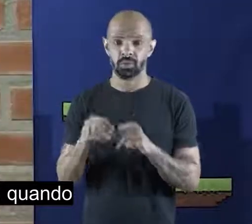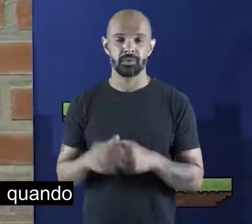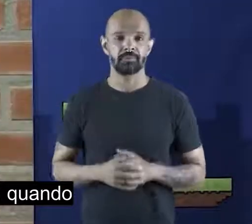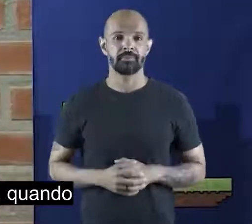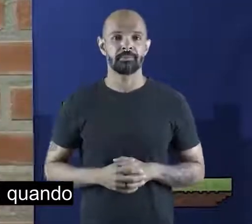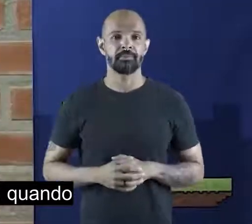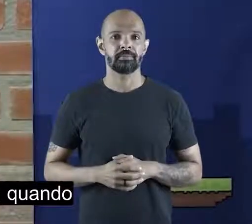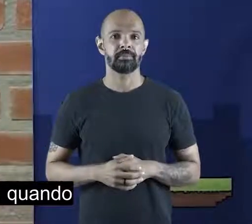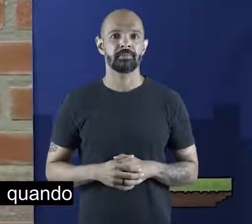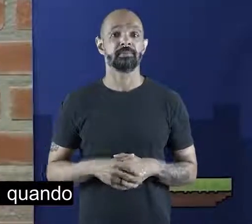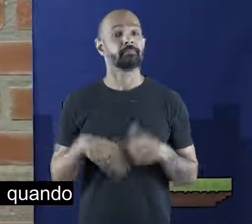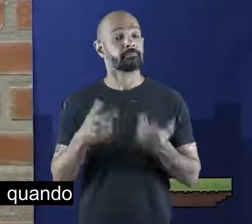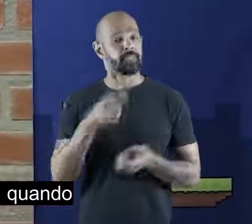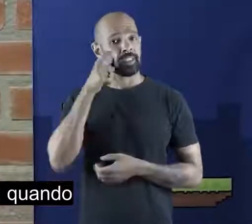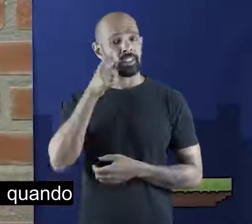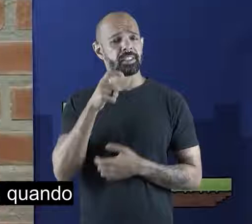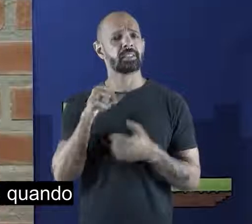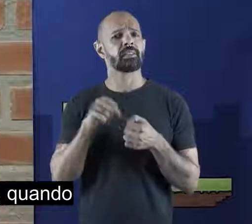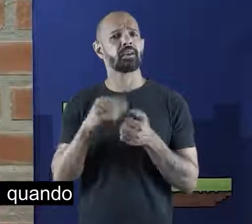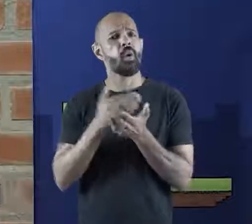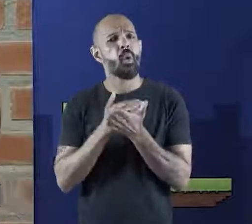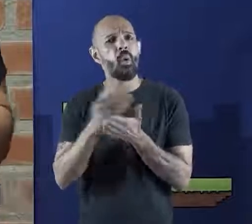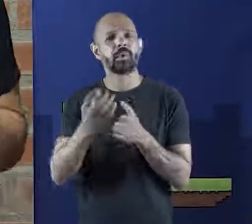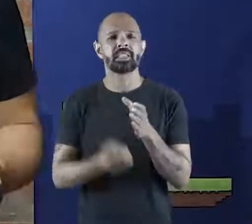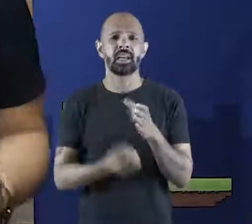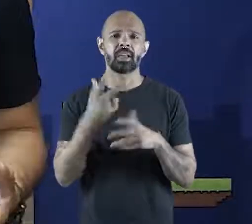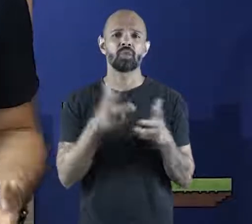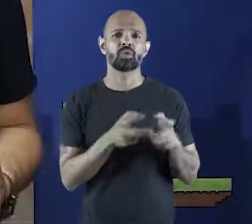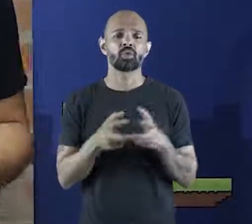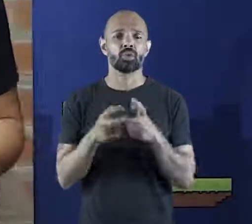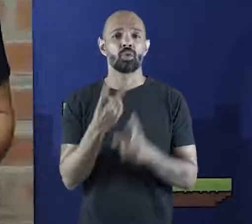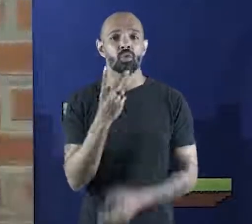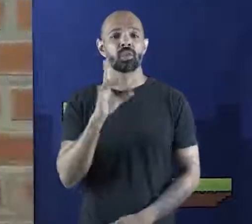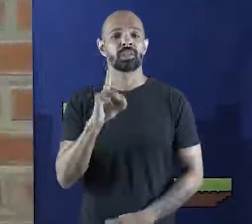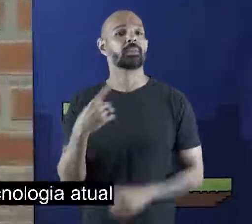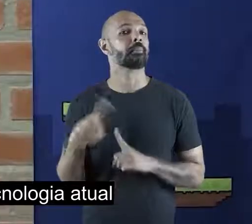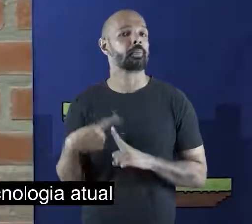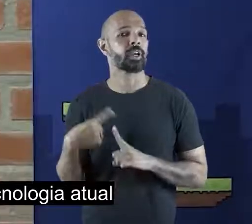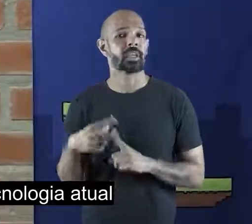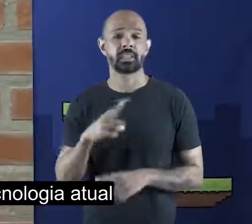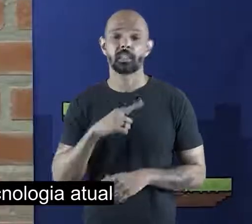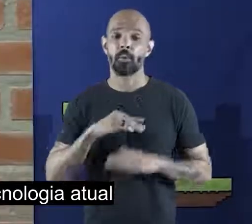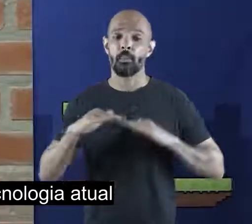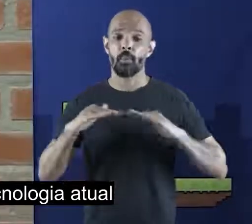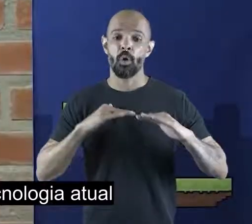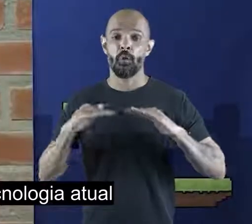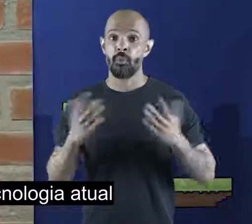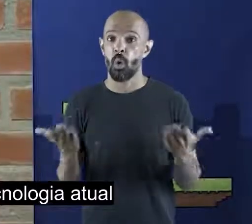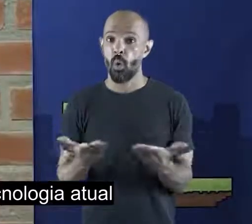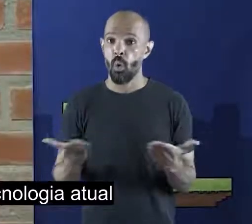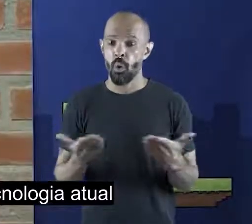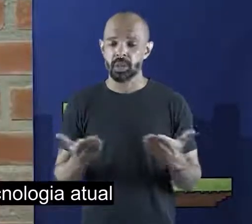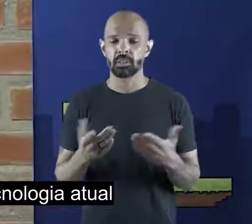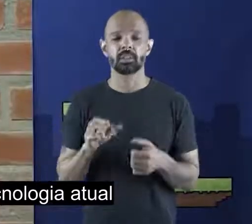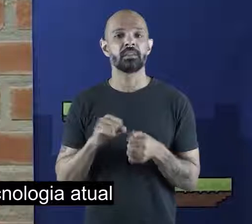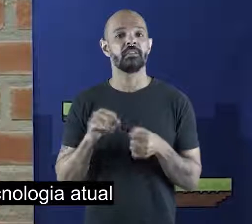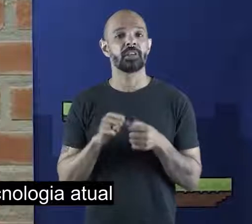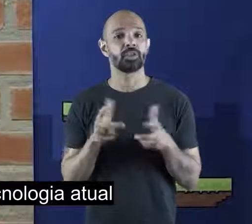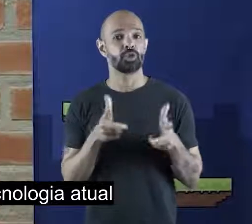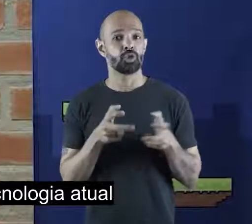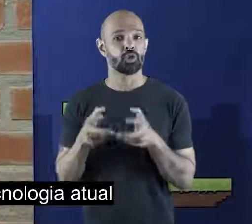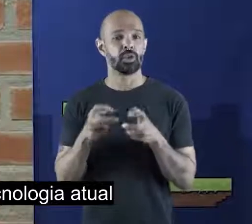entendeu? E é interessante quando você vai começar a criar um jogo baseado em 2D, porque existe um movimento hoje de você fazer